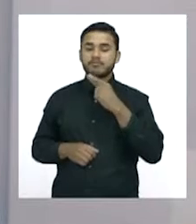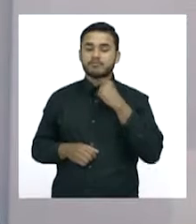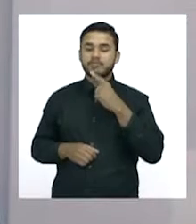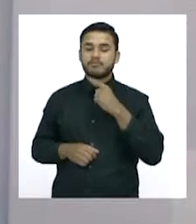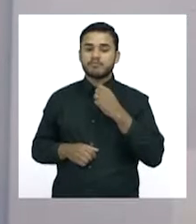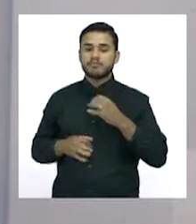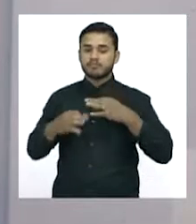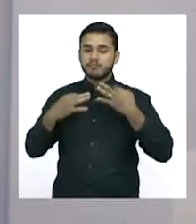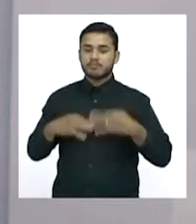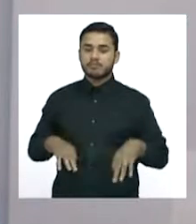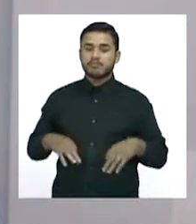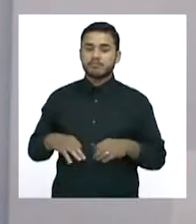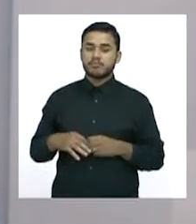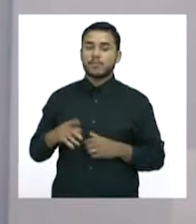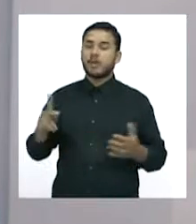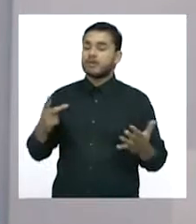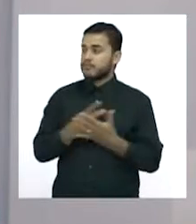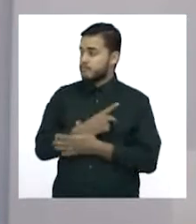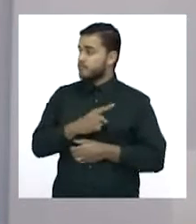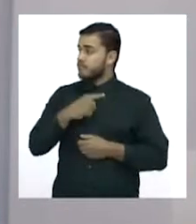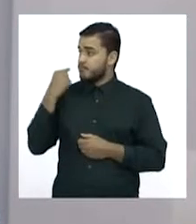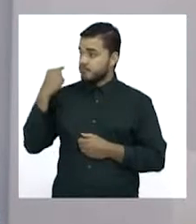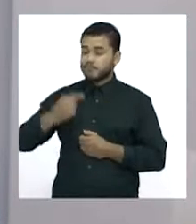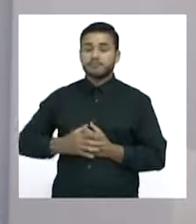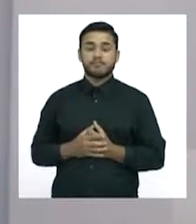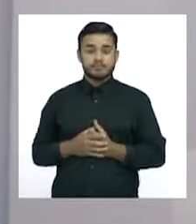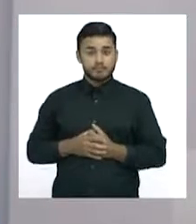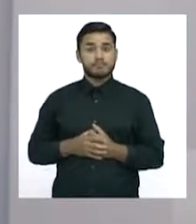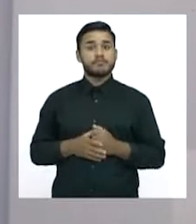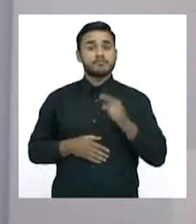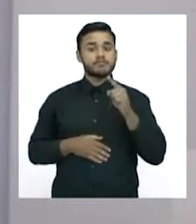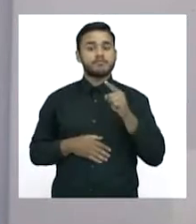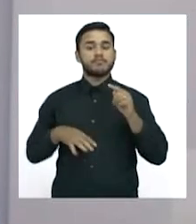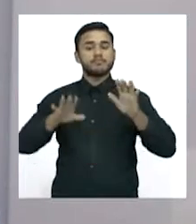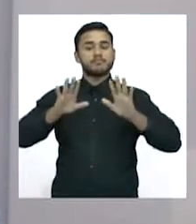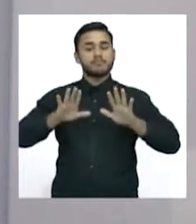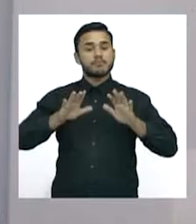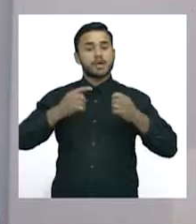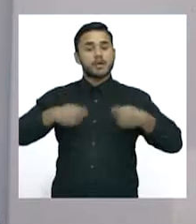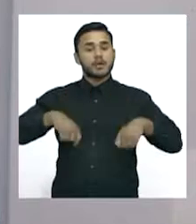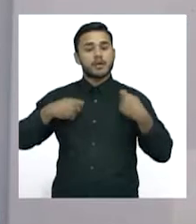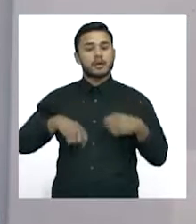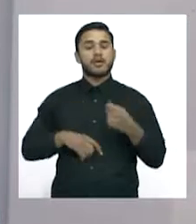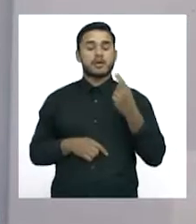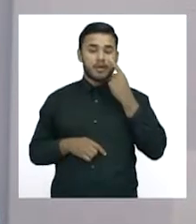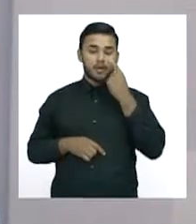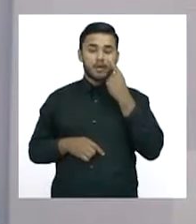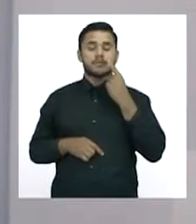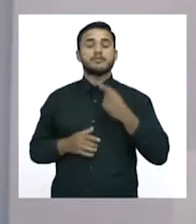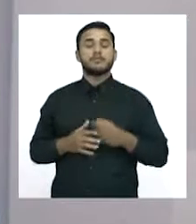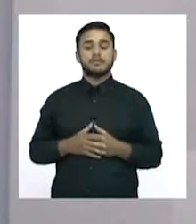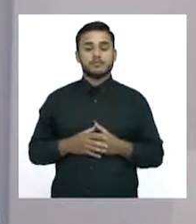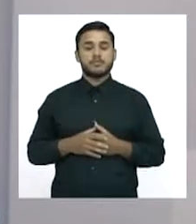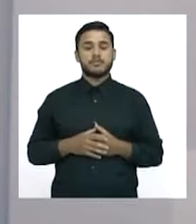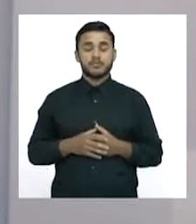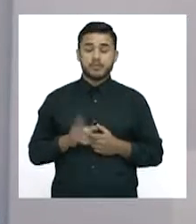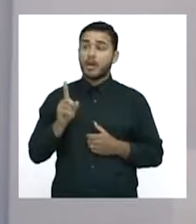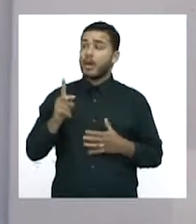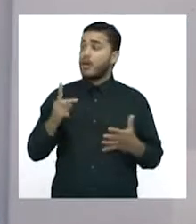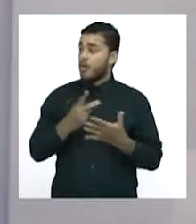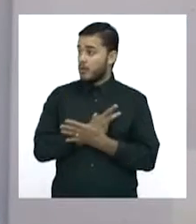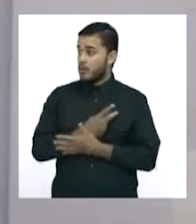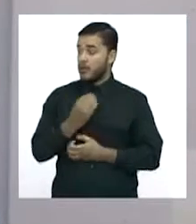o tratamento adequado e vem a óbito. Então, na realidade, é muito mais pela quantidade, digamos assim, menor de